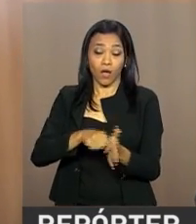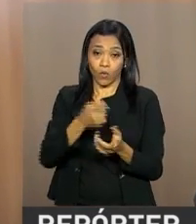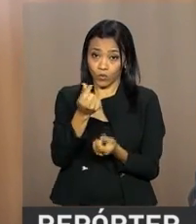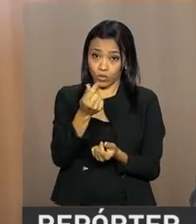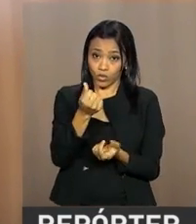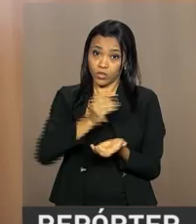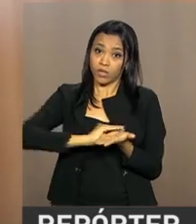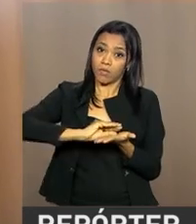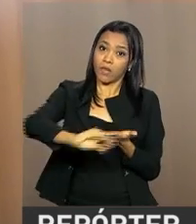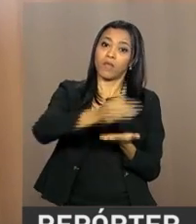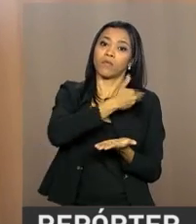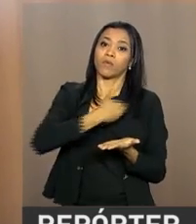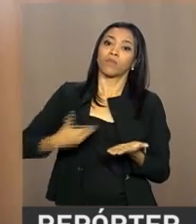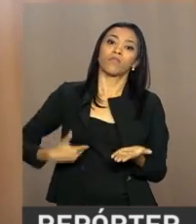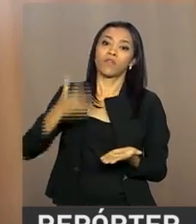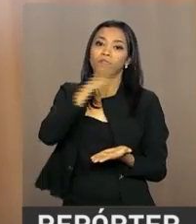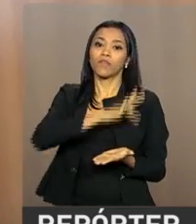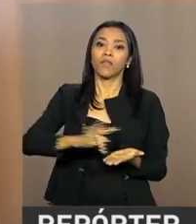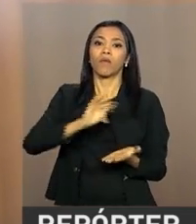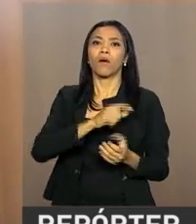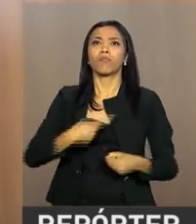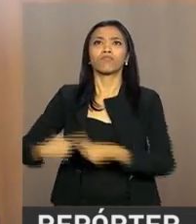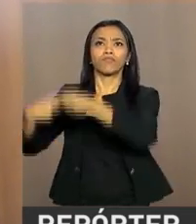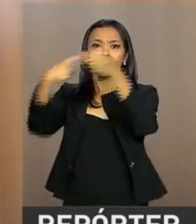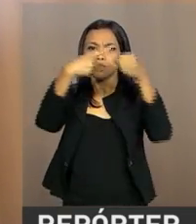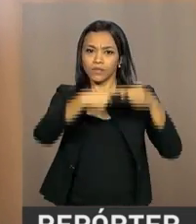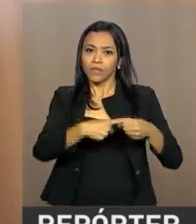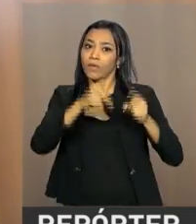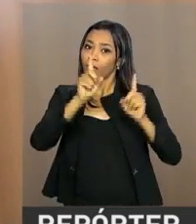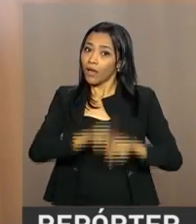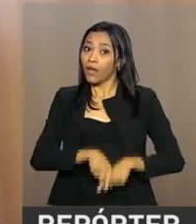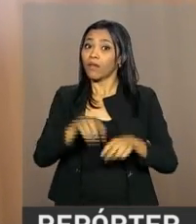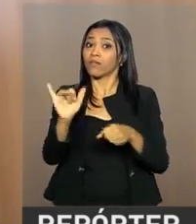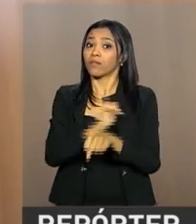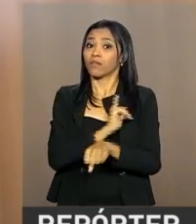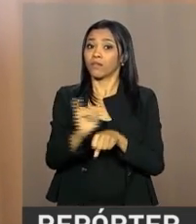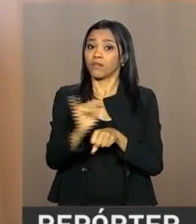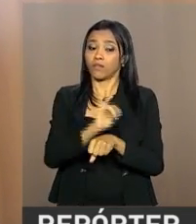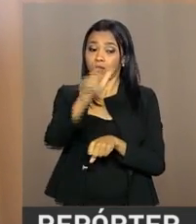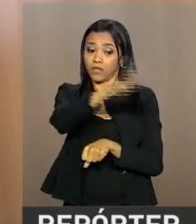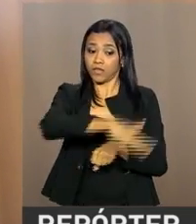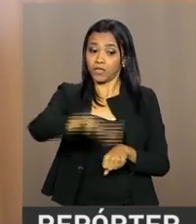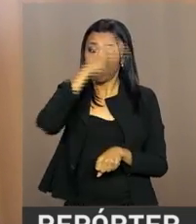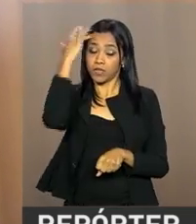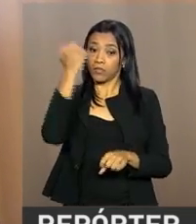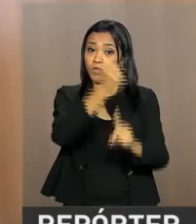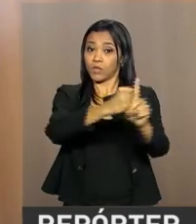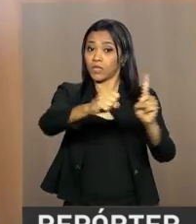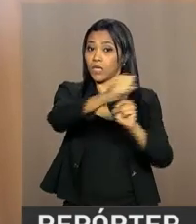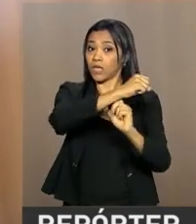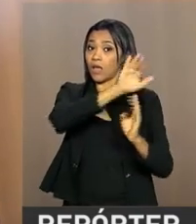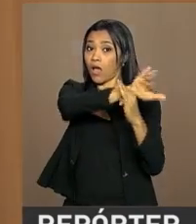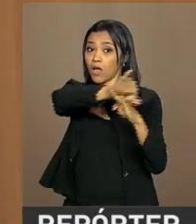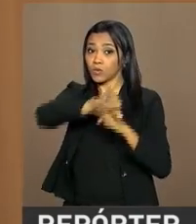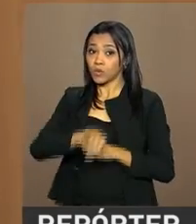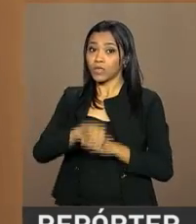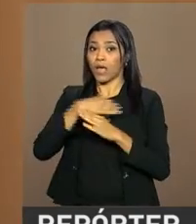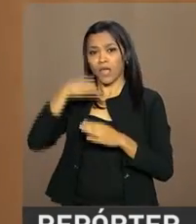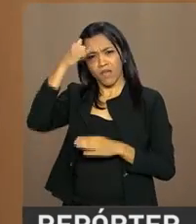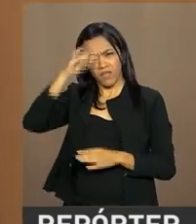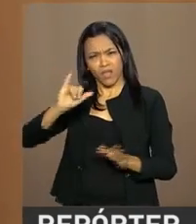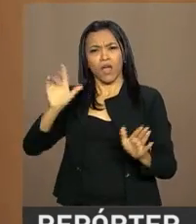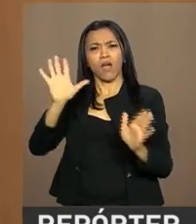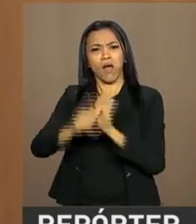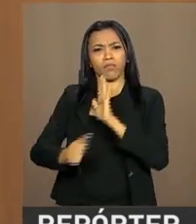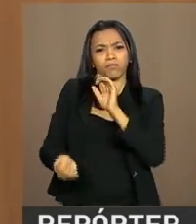aos municípios a idéia é oferecer mais uma ferramenta para a população ajudar no combate à corrupção o cidadão